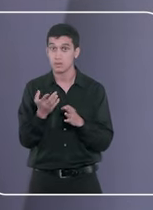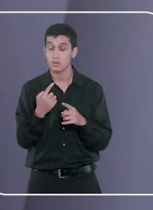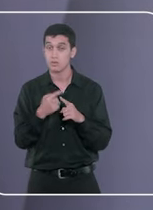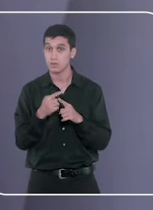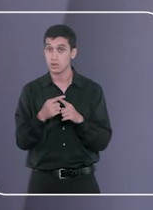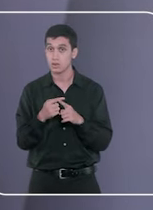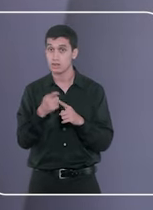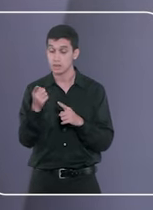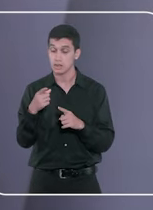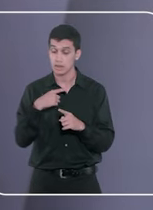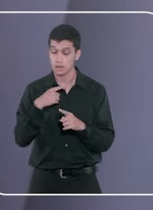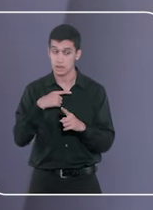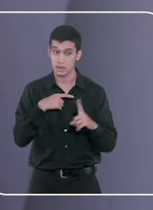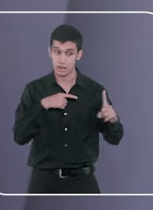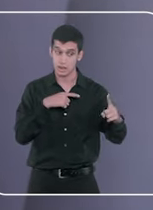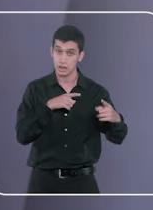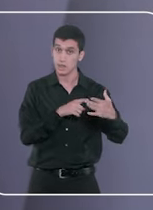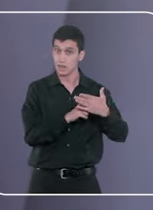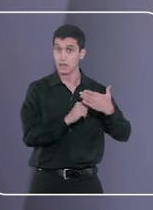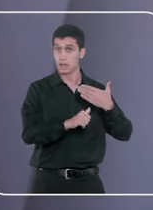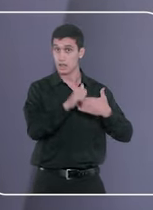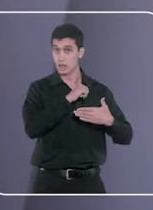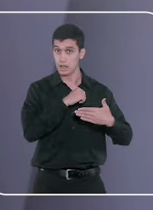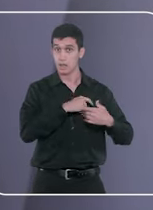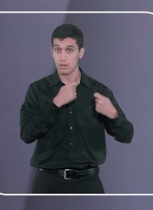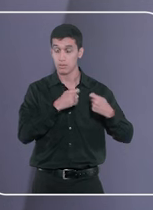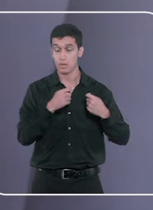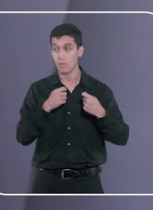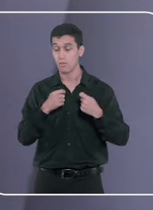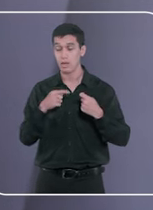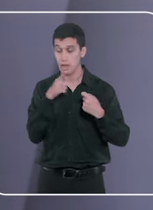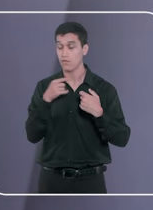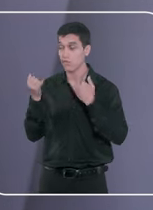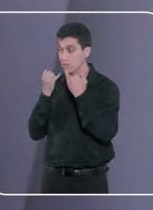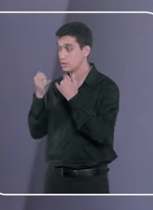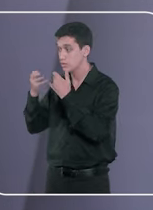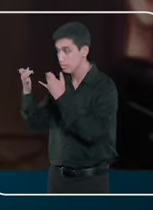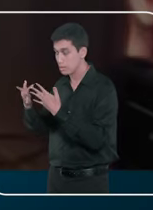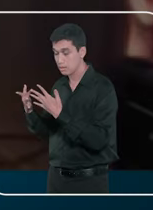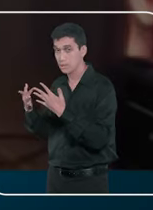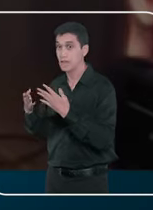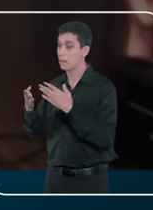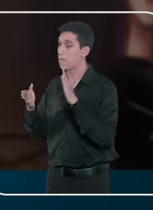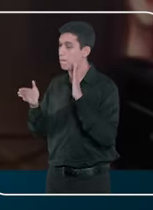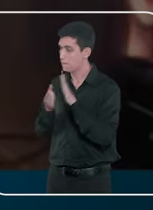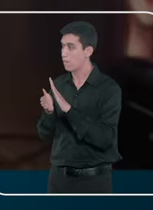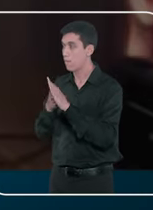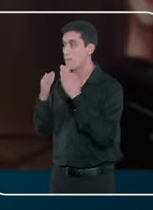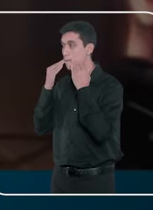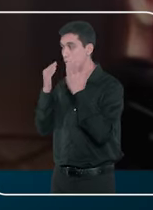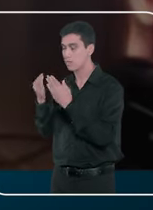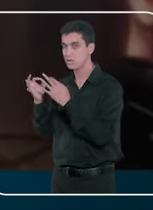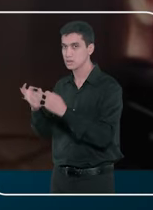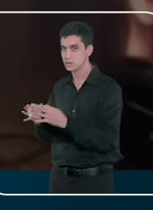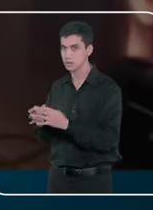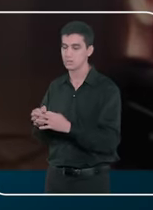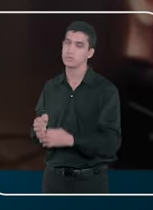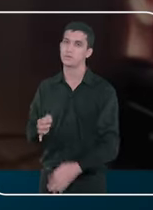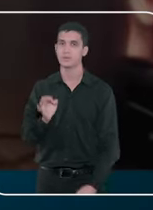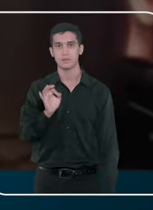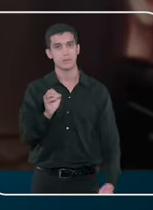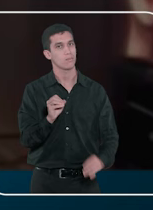ou delator, ele comprove o que está declarando? Sem dúvida nenhuma, o dever de corroboração é